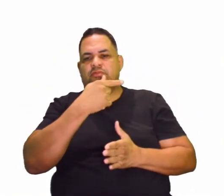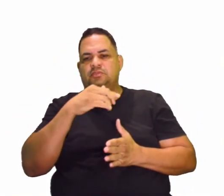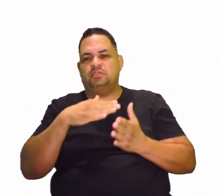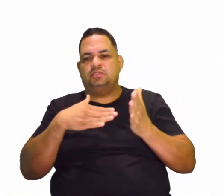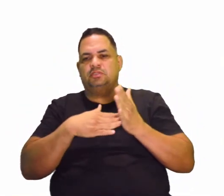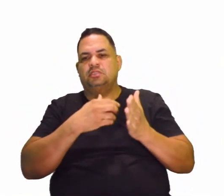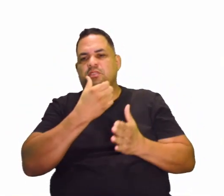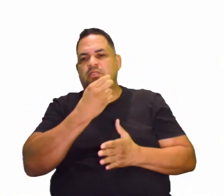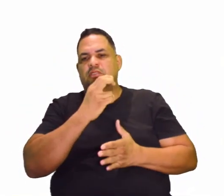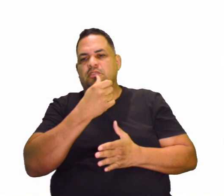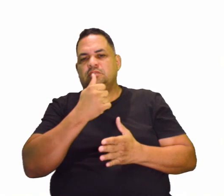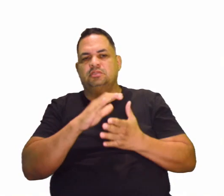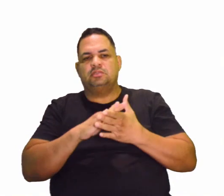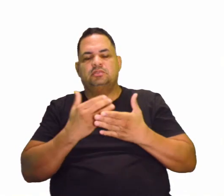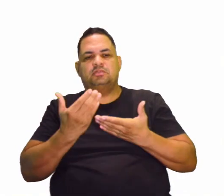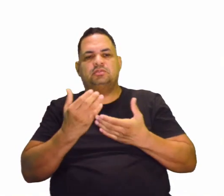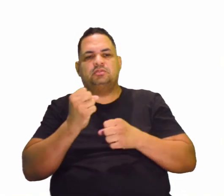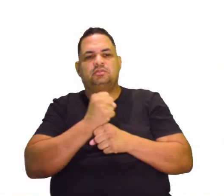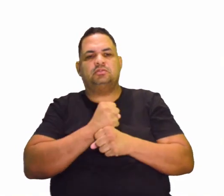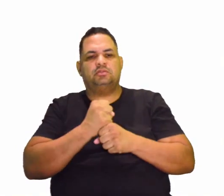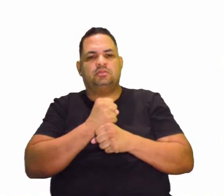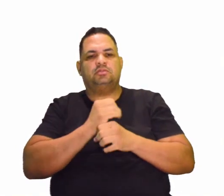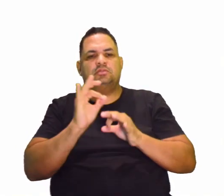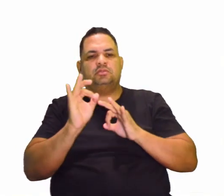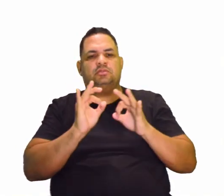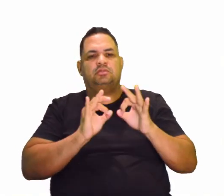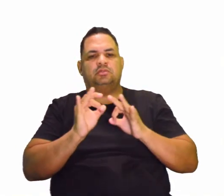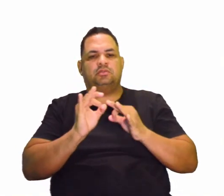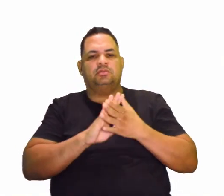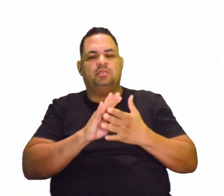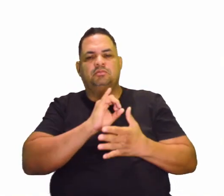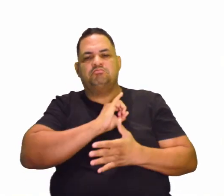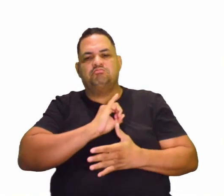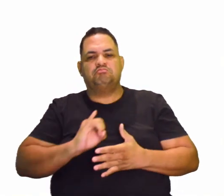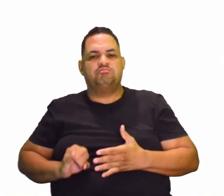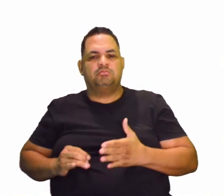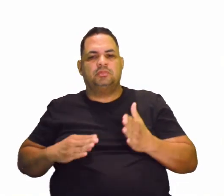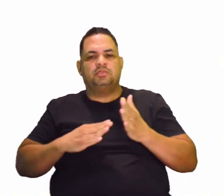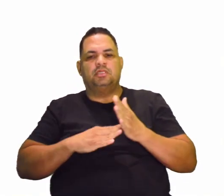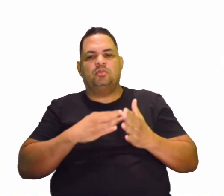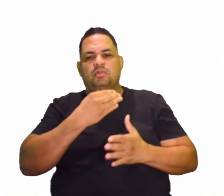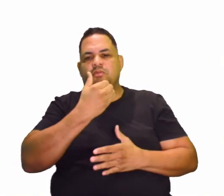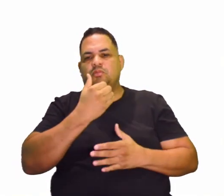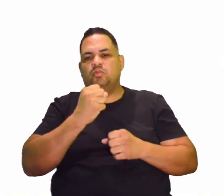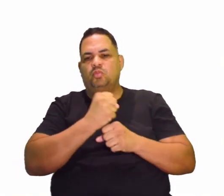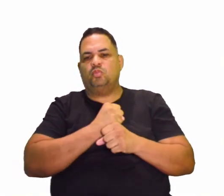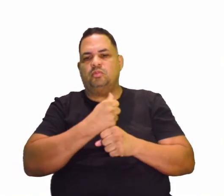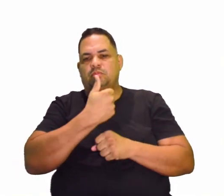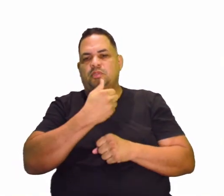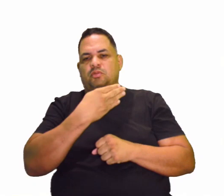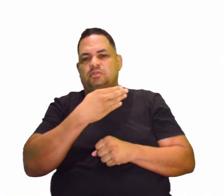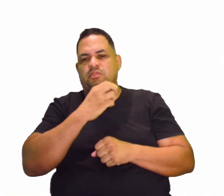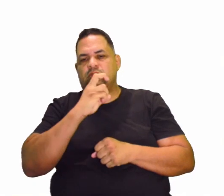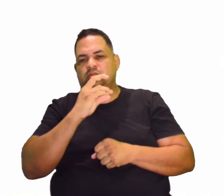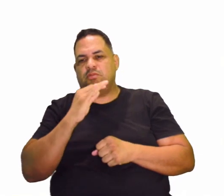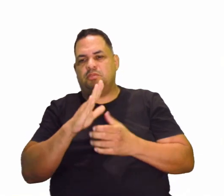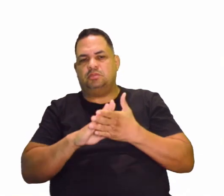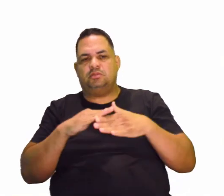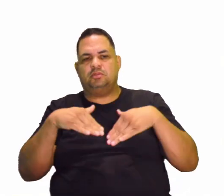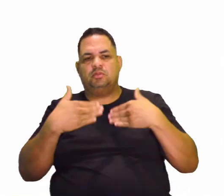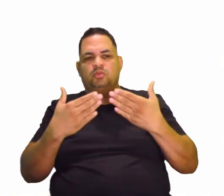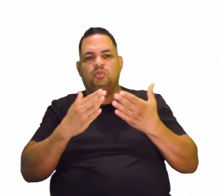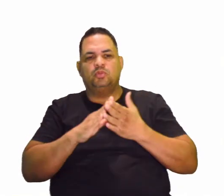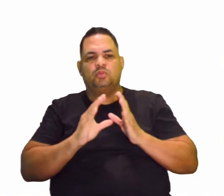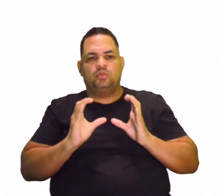565. Manteve-se a unidade do império até 1453, quando os turcos, na